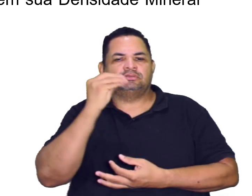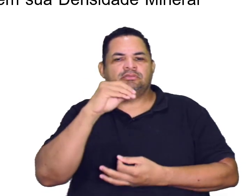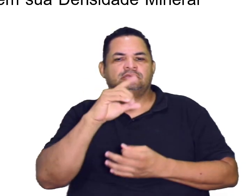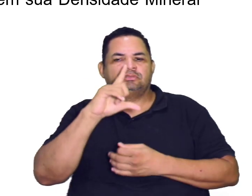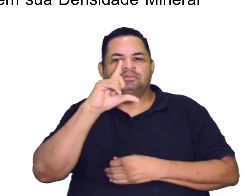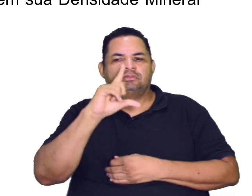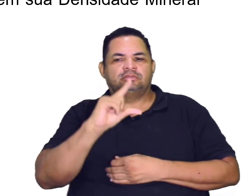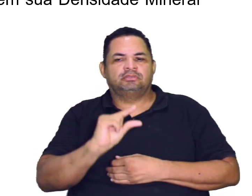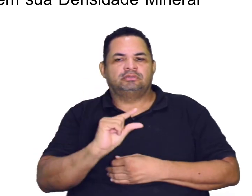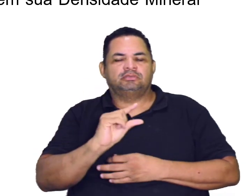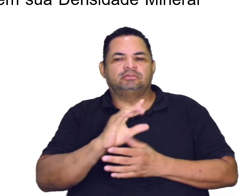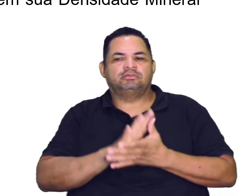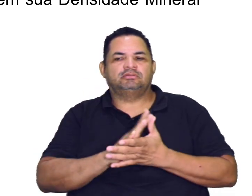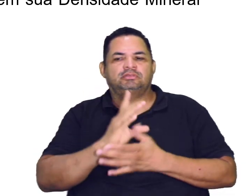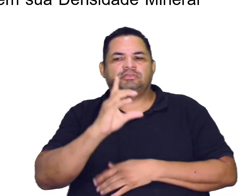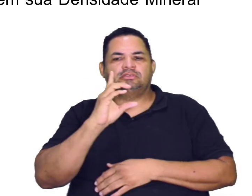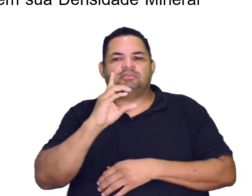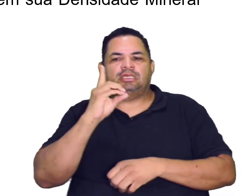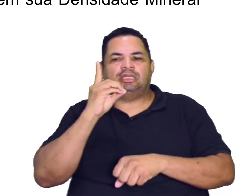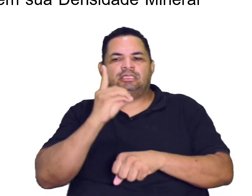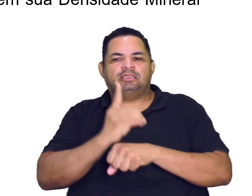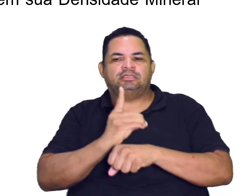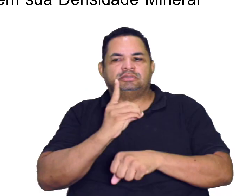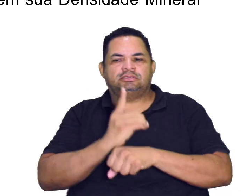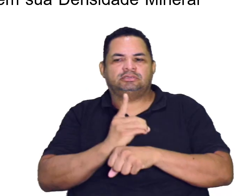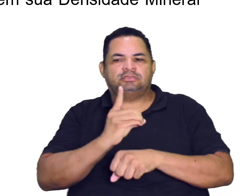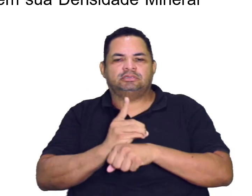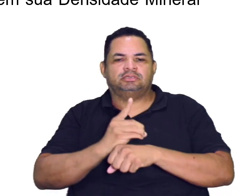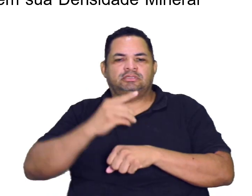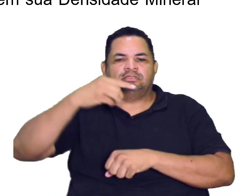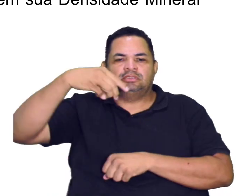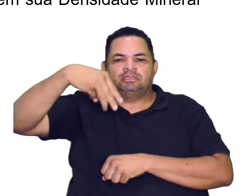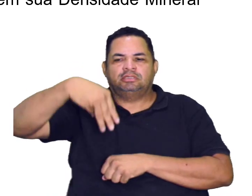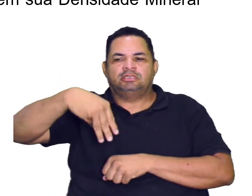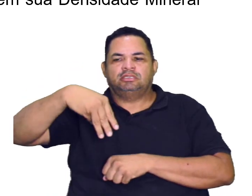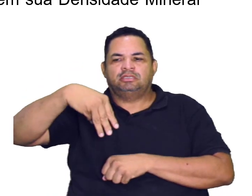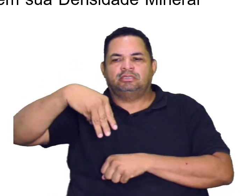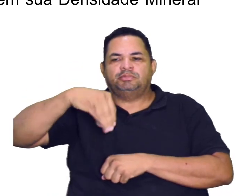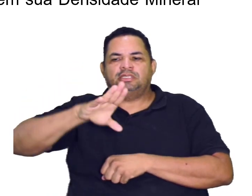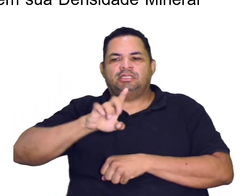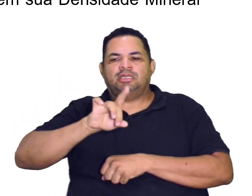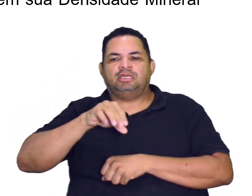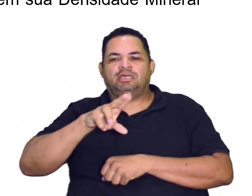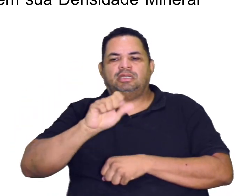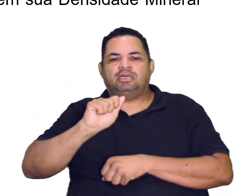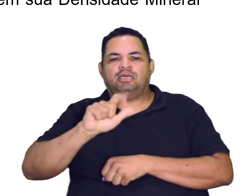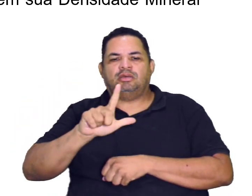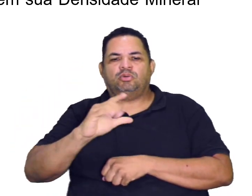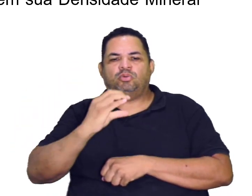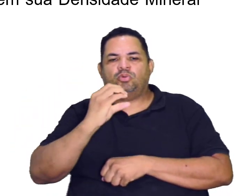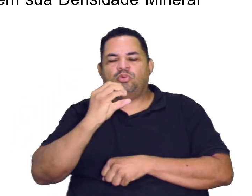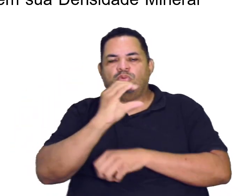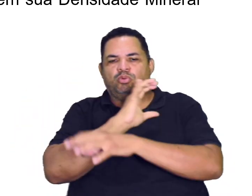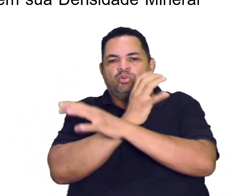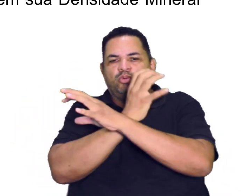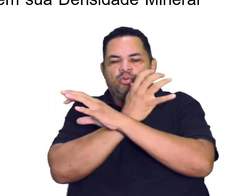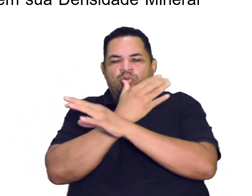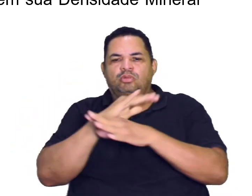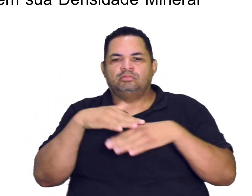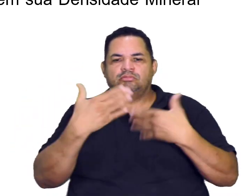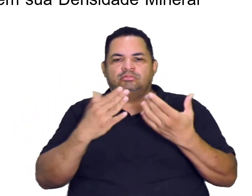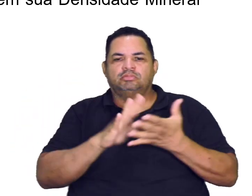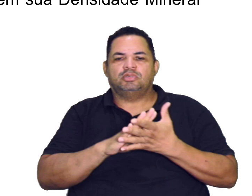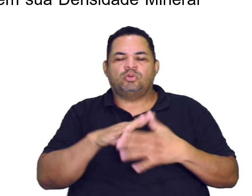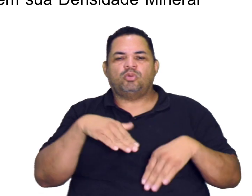Diminuição da densidade mineral óssea, e aí a gente pode ver muito com relação com o passar dos anos, né? Com o chegar da